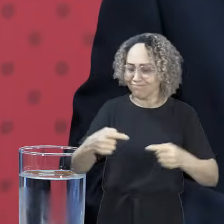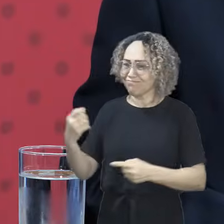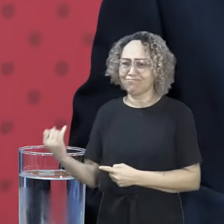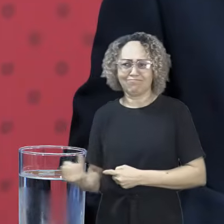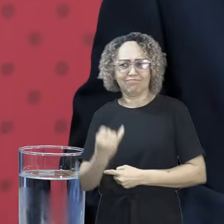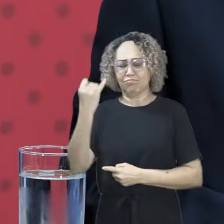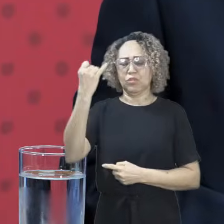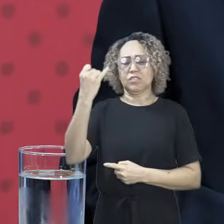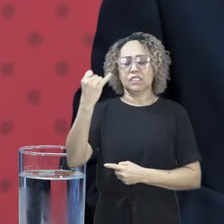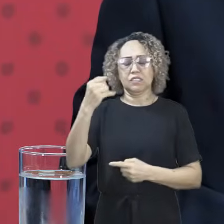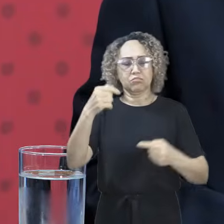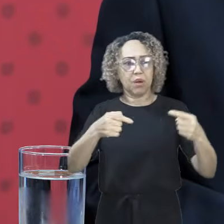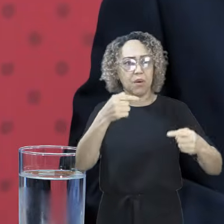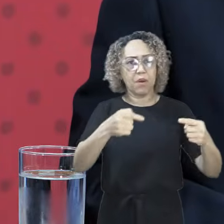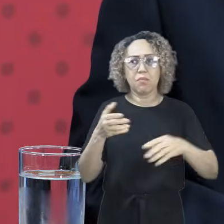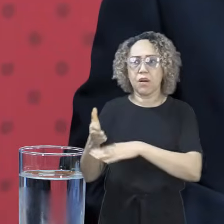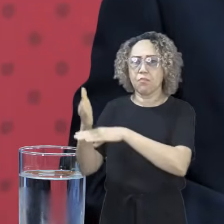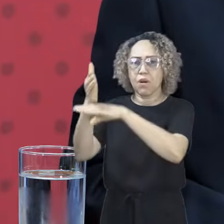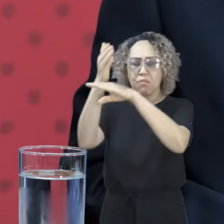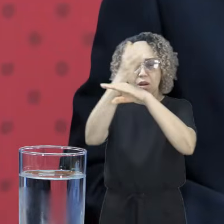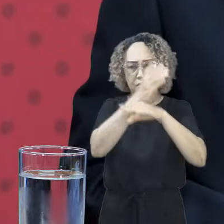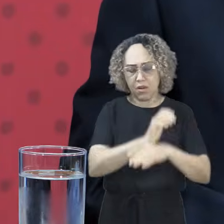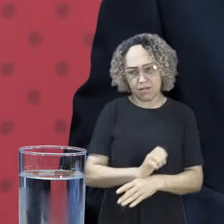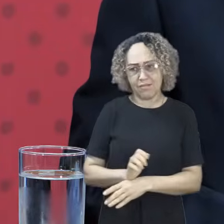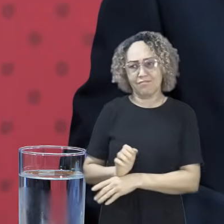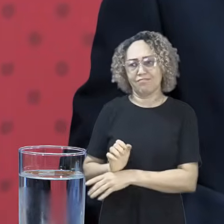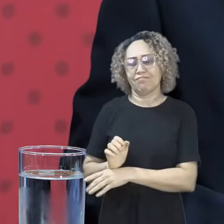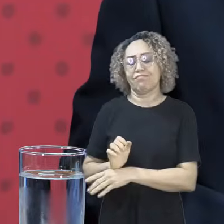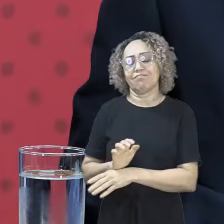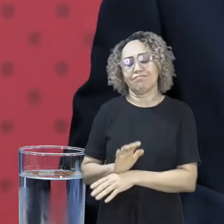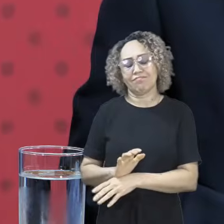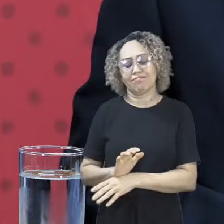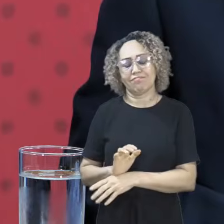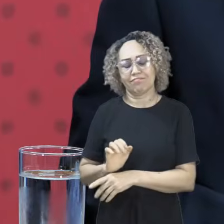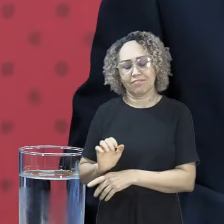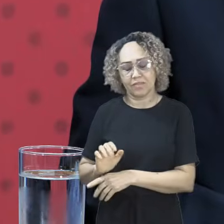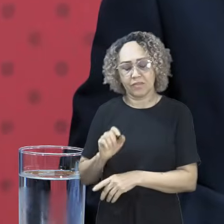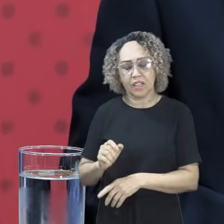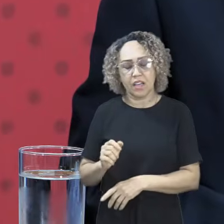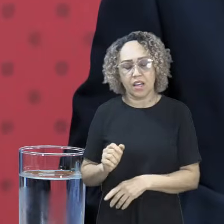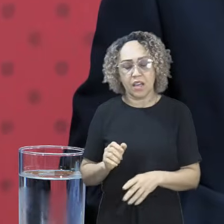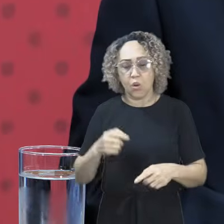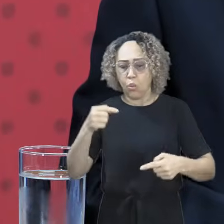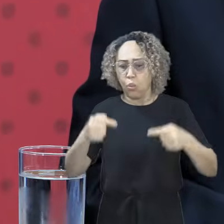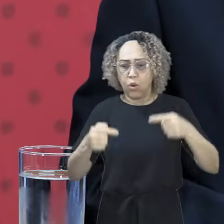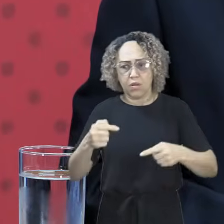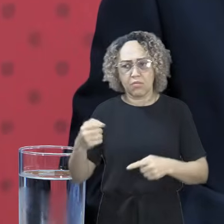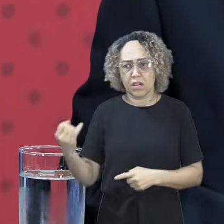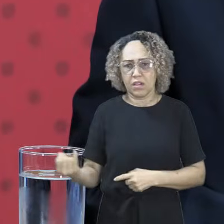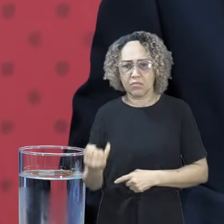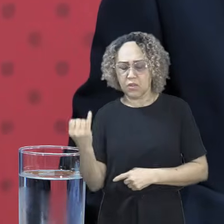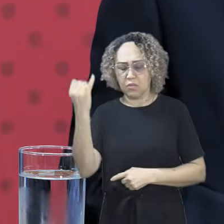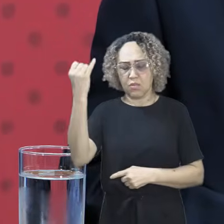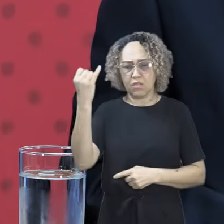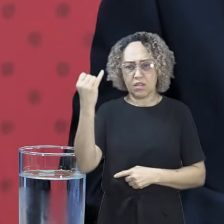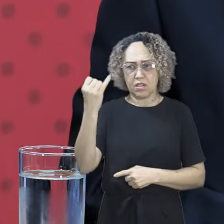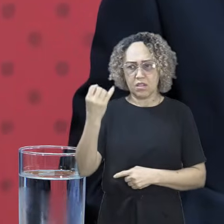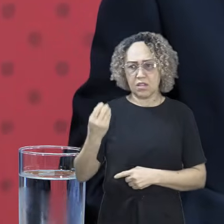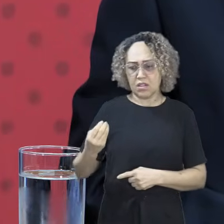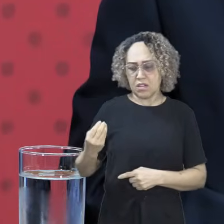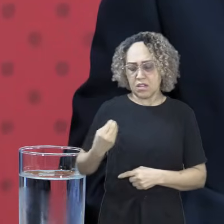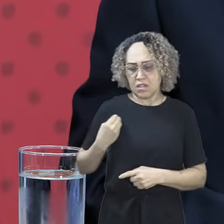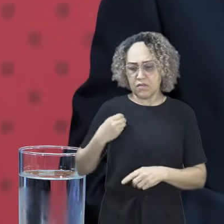Né? Mas é um balanço muito positivo no momento importante da vida política do Brasil e